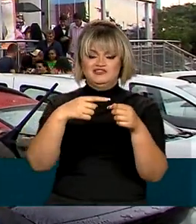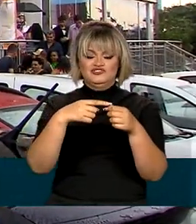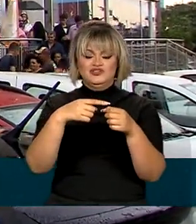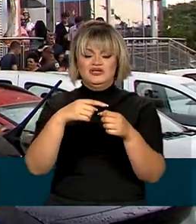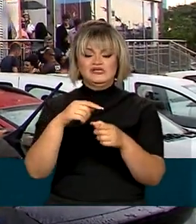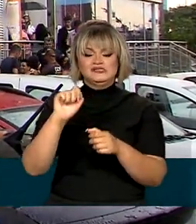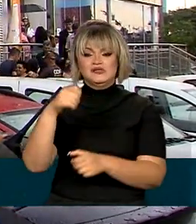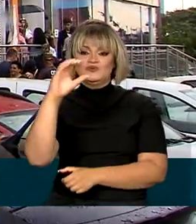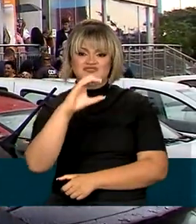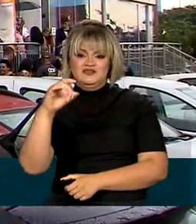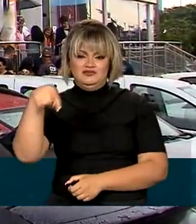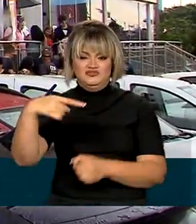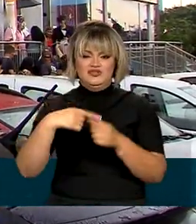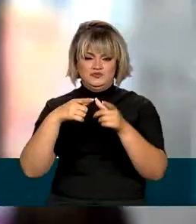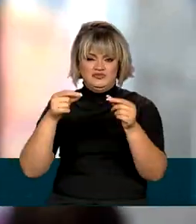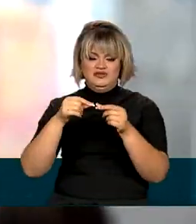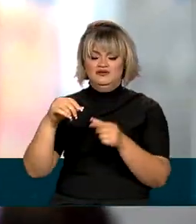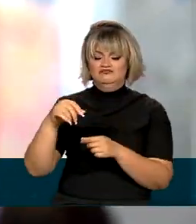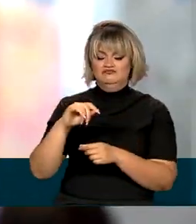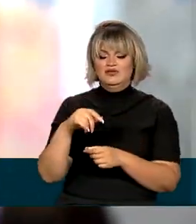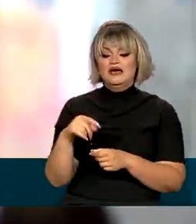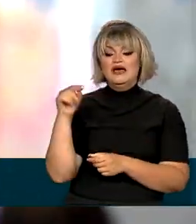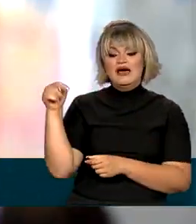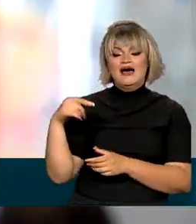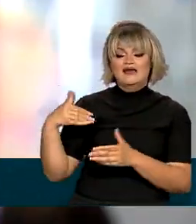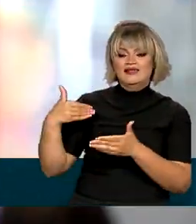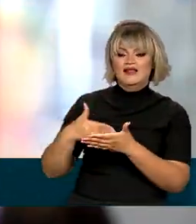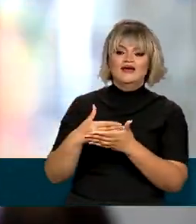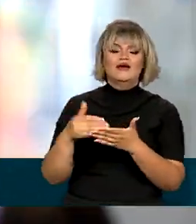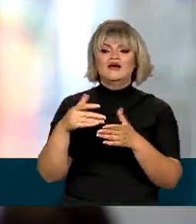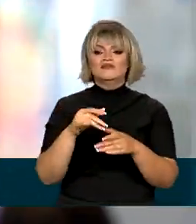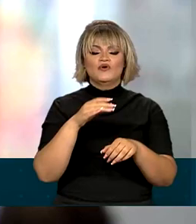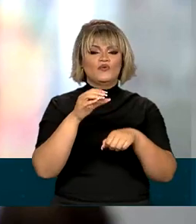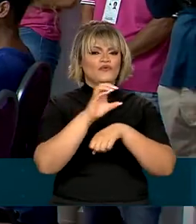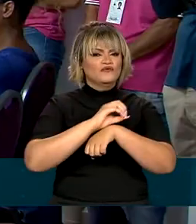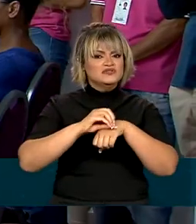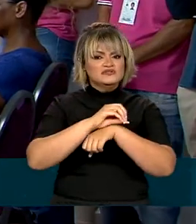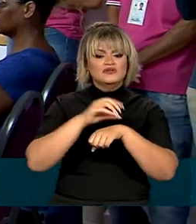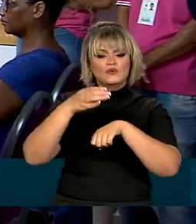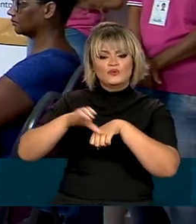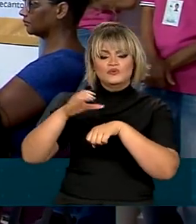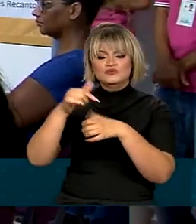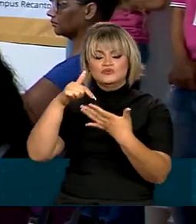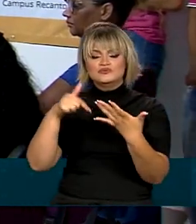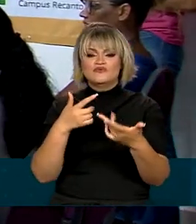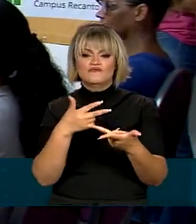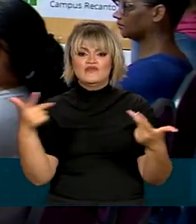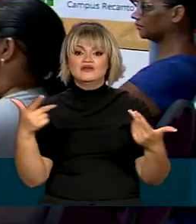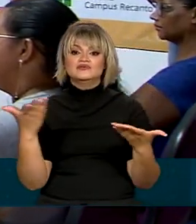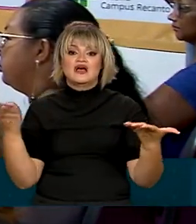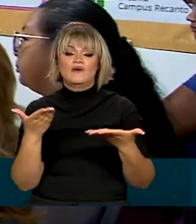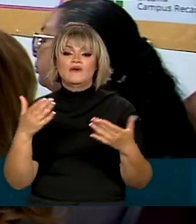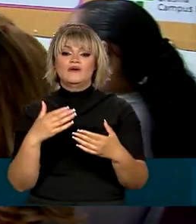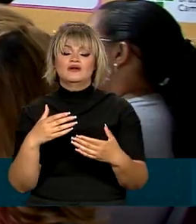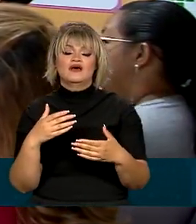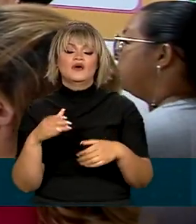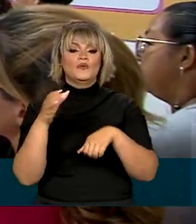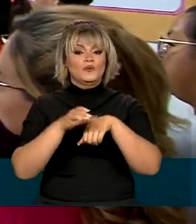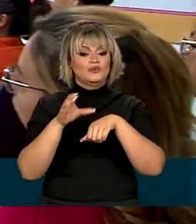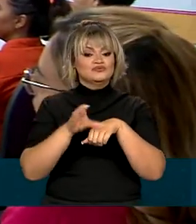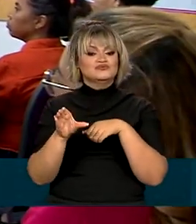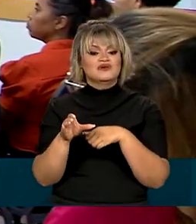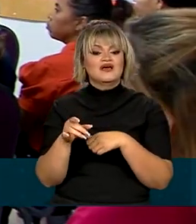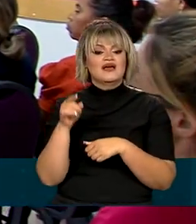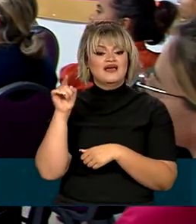30 quilômetros do centro de Brasília. De lá para cá, fez várias oficinas e agora começou o curso para se tornar